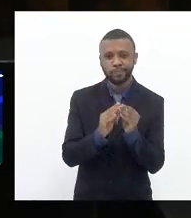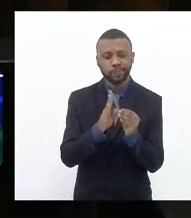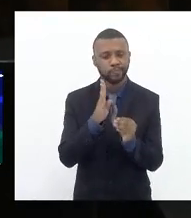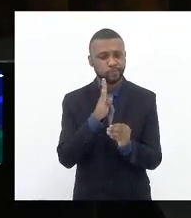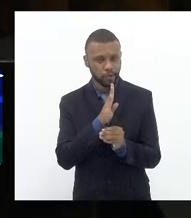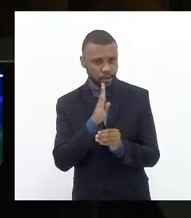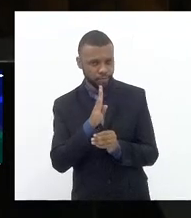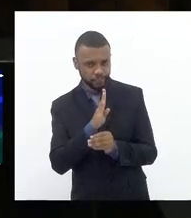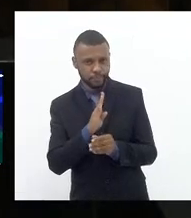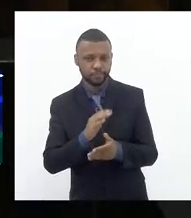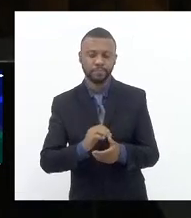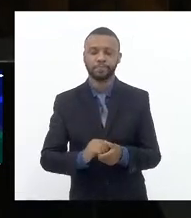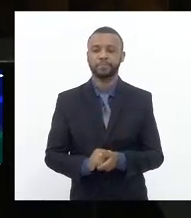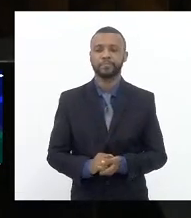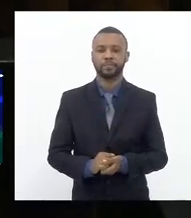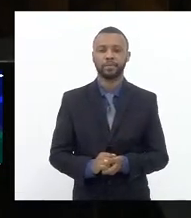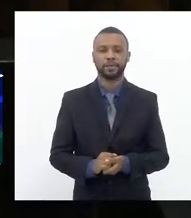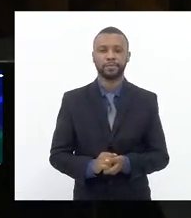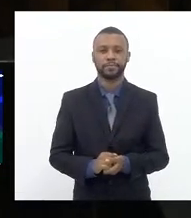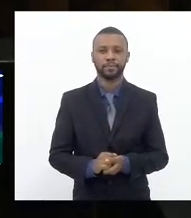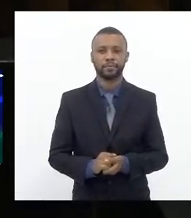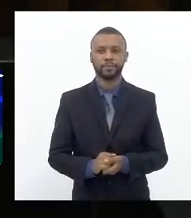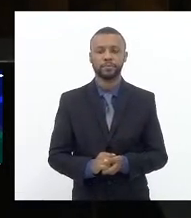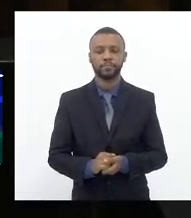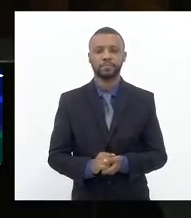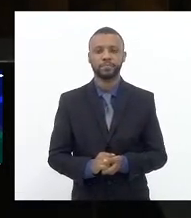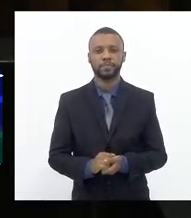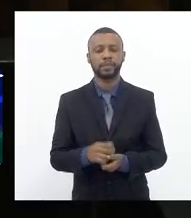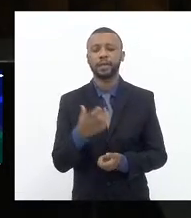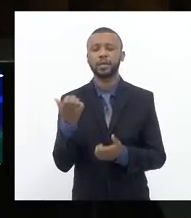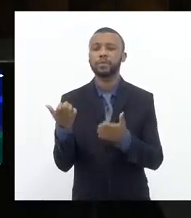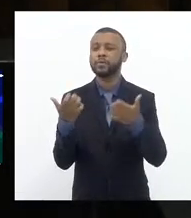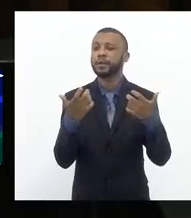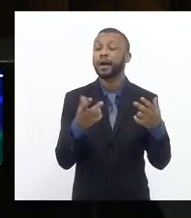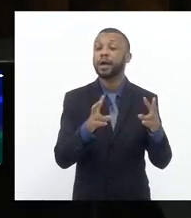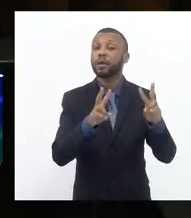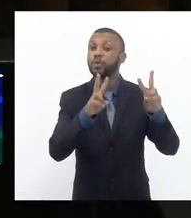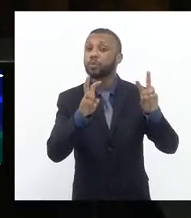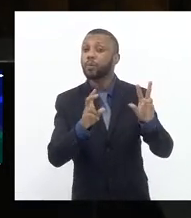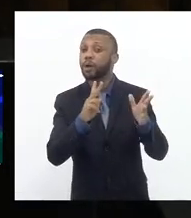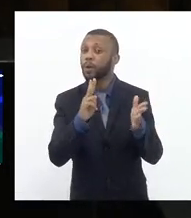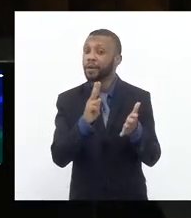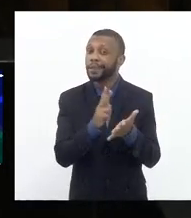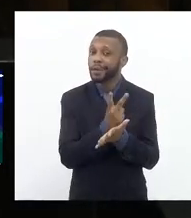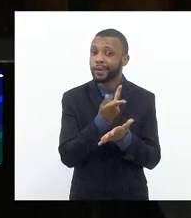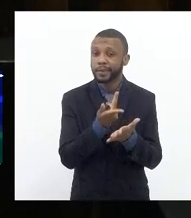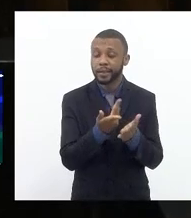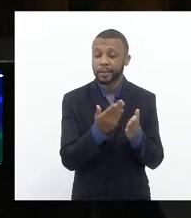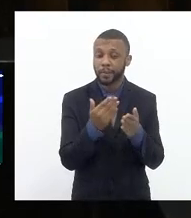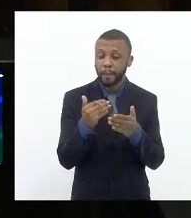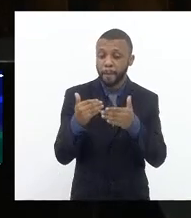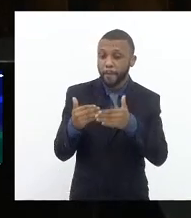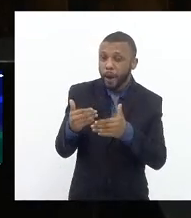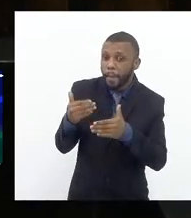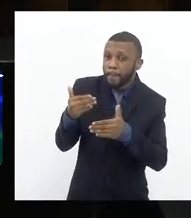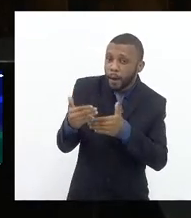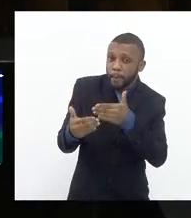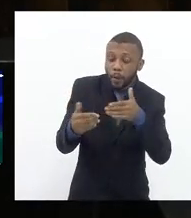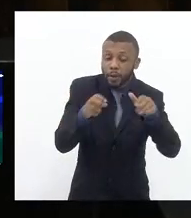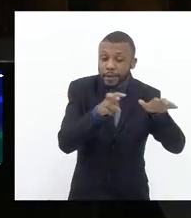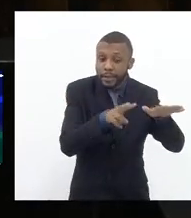síntese da sequência de audiências públicas realizadas nesta